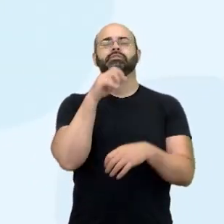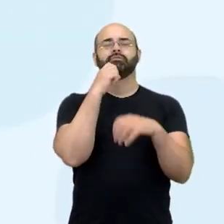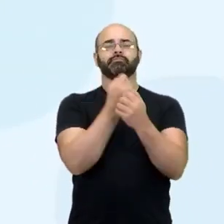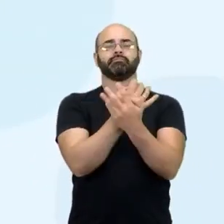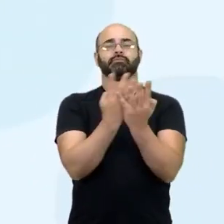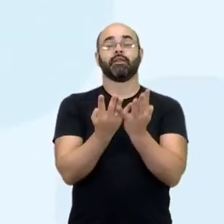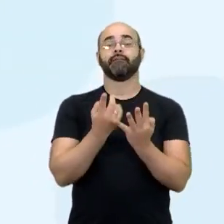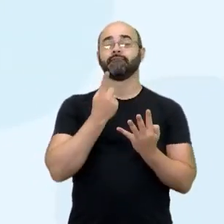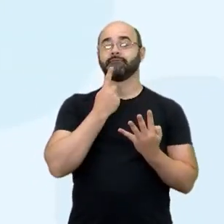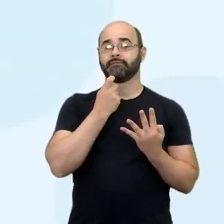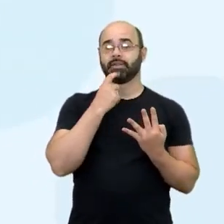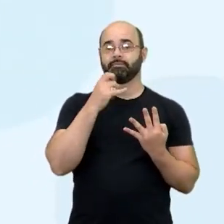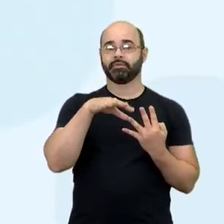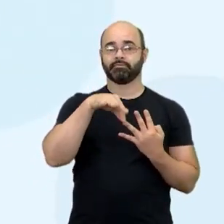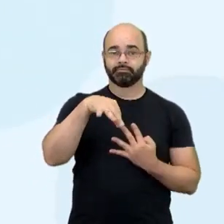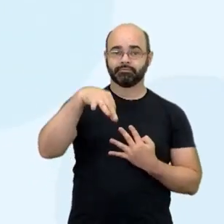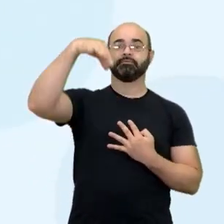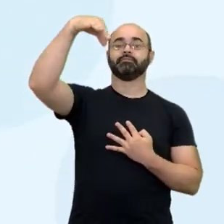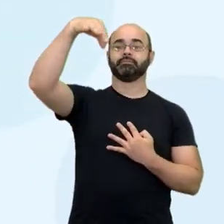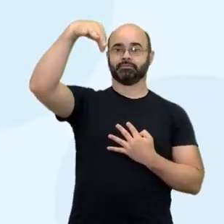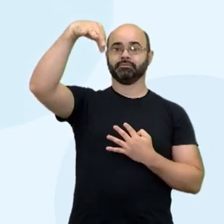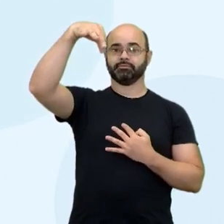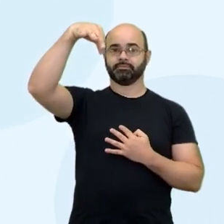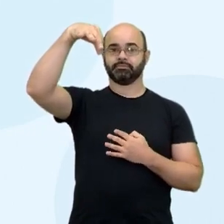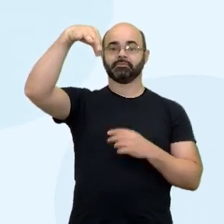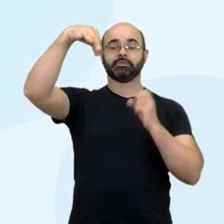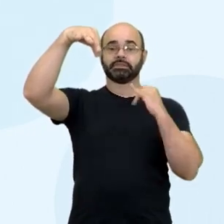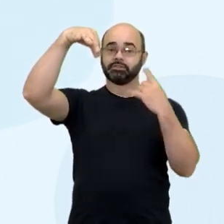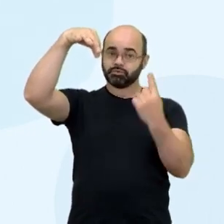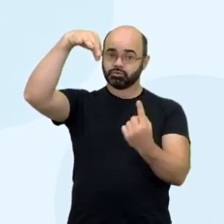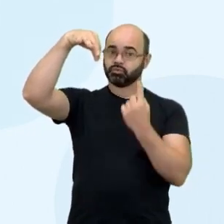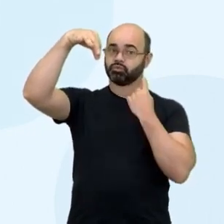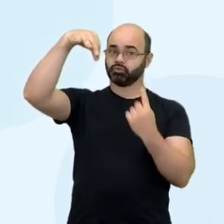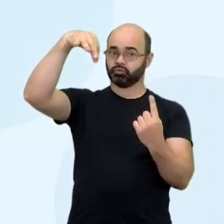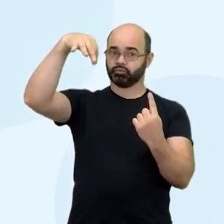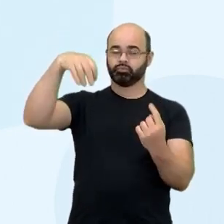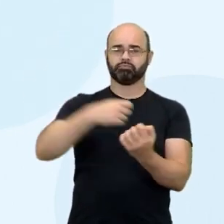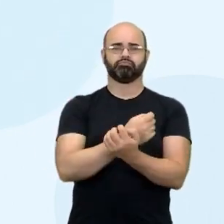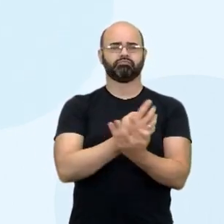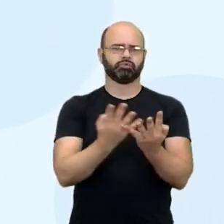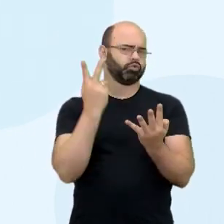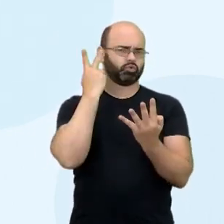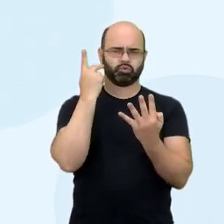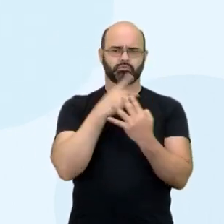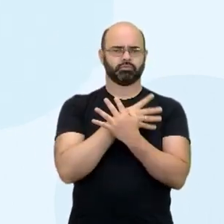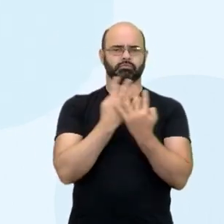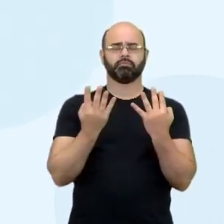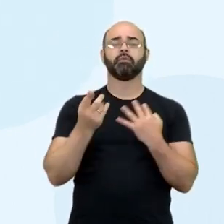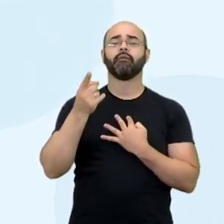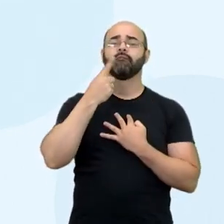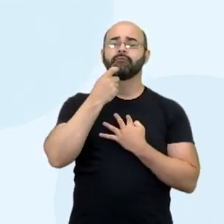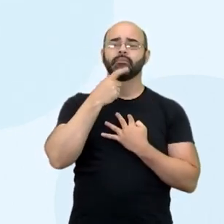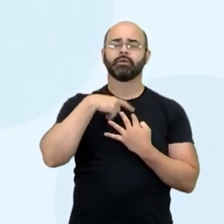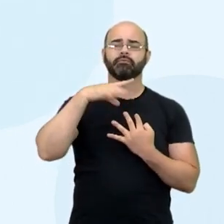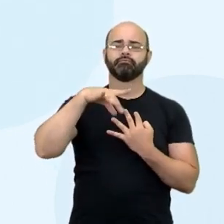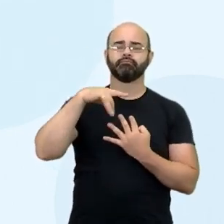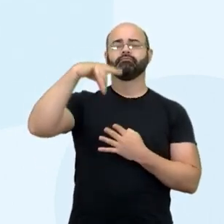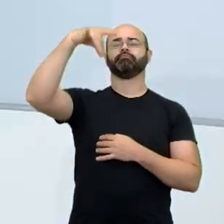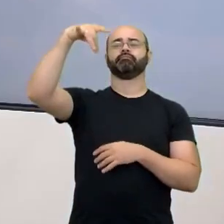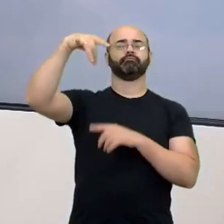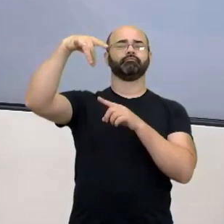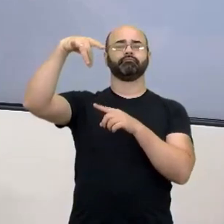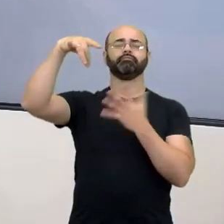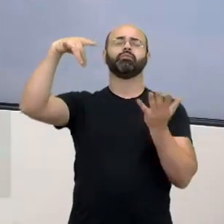uma carta vermelha ao retirar apenas uma de um baralho comum? E aí, Osmar, a gente